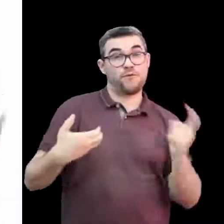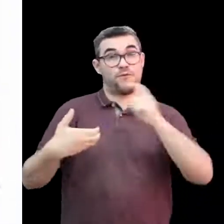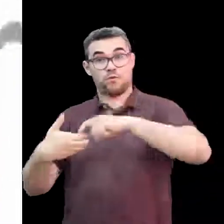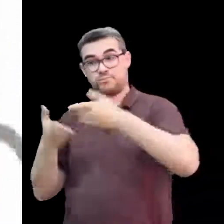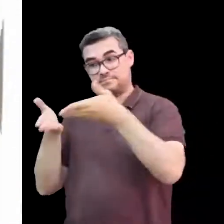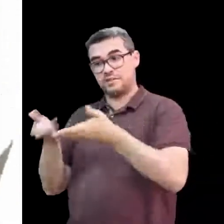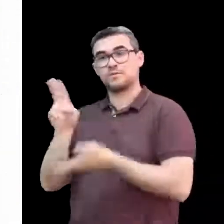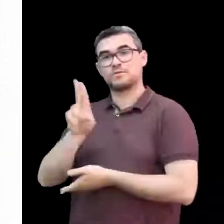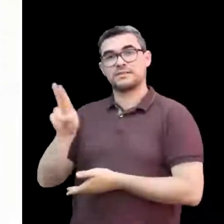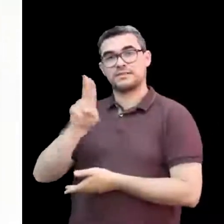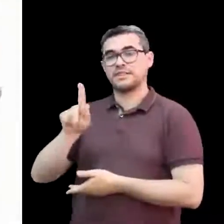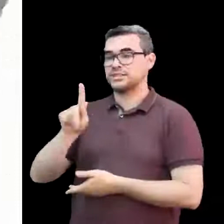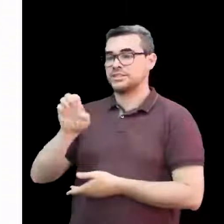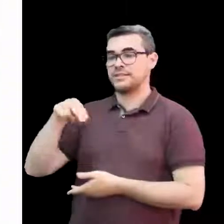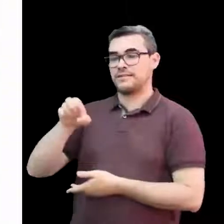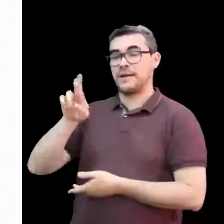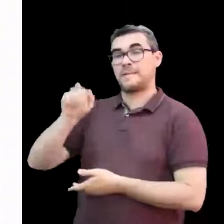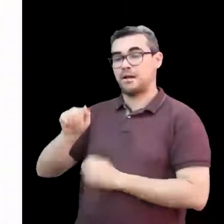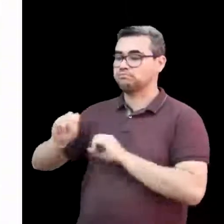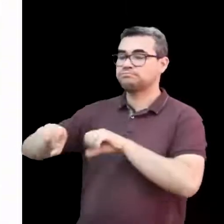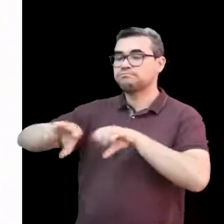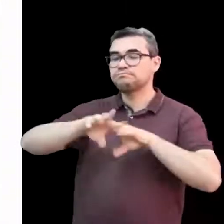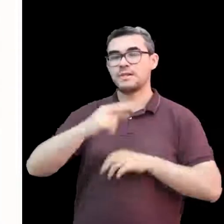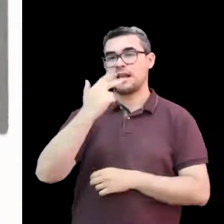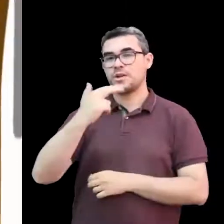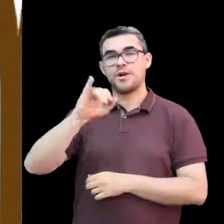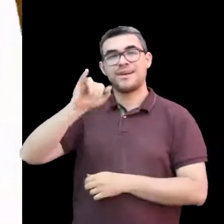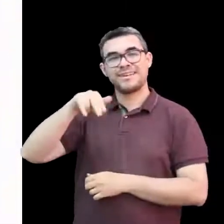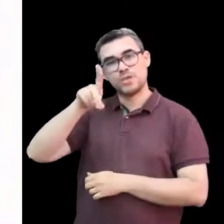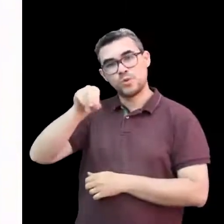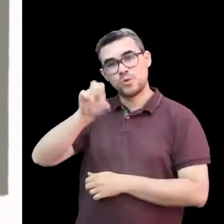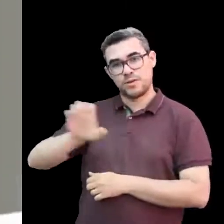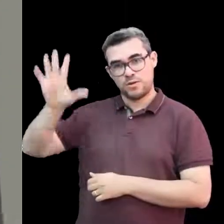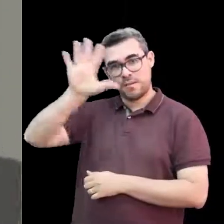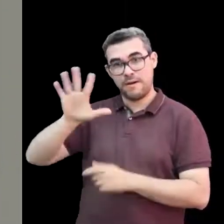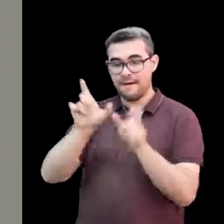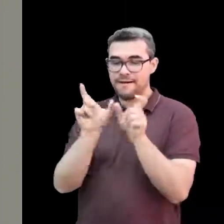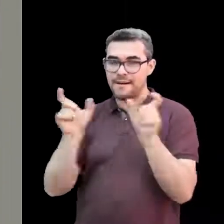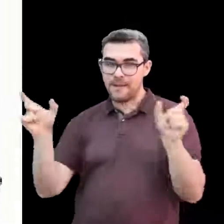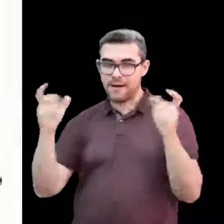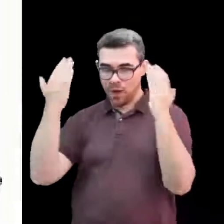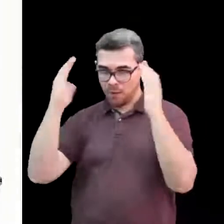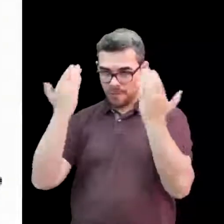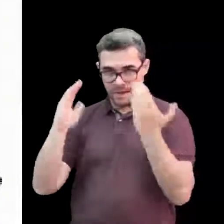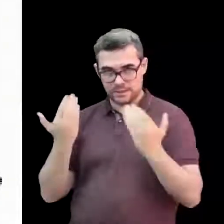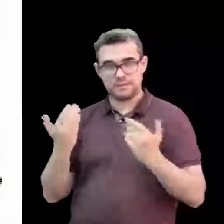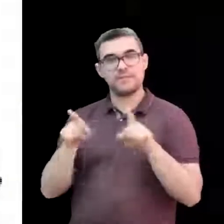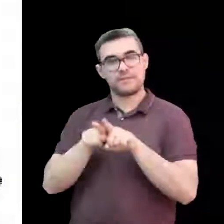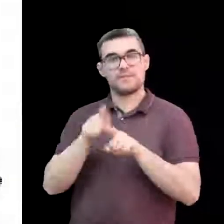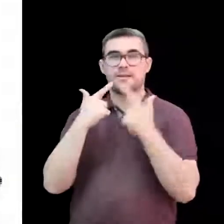à Universidade de Genebra para ensinar línguas indo-europeias, gramática comparativa e linguística.